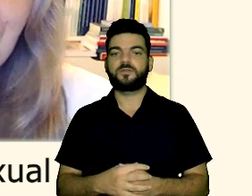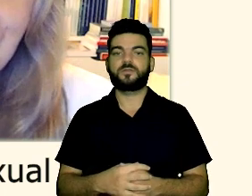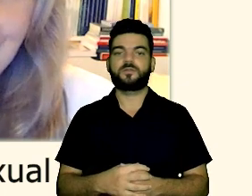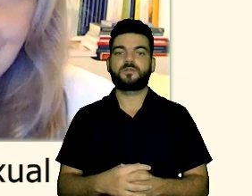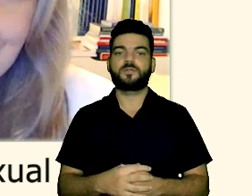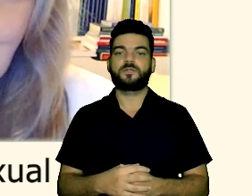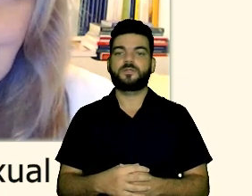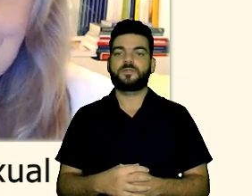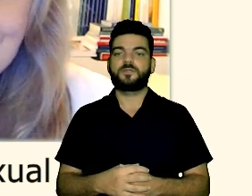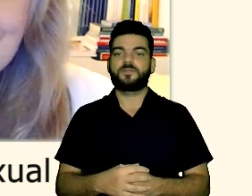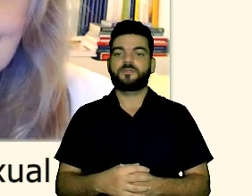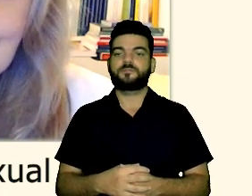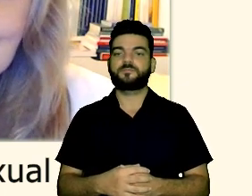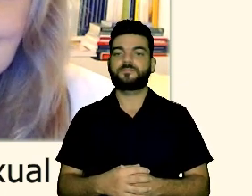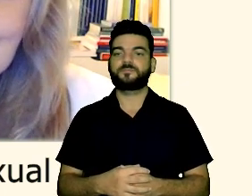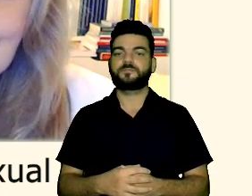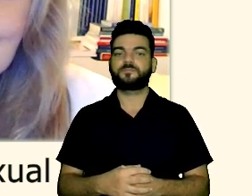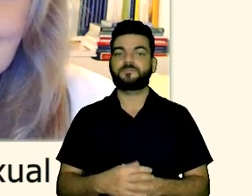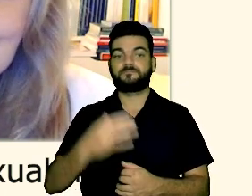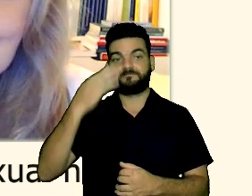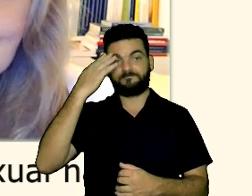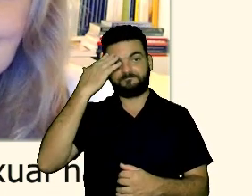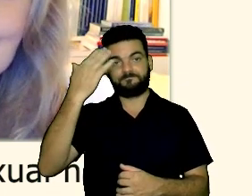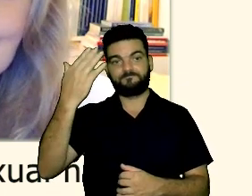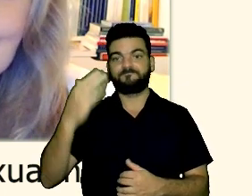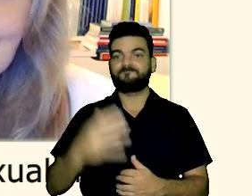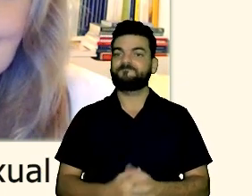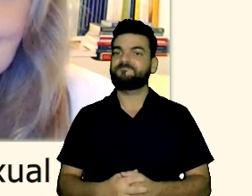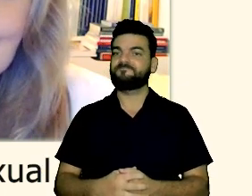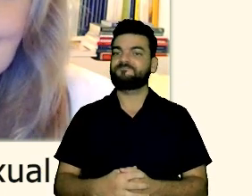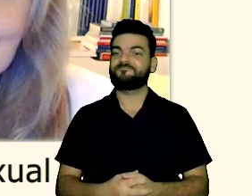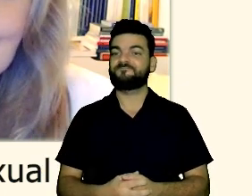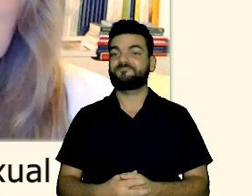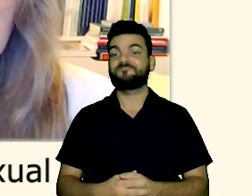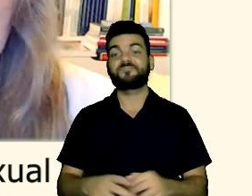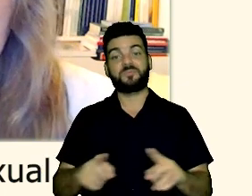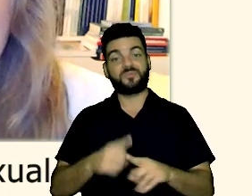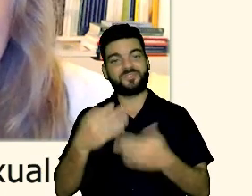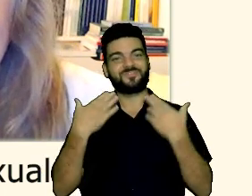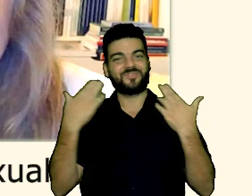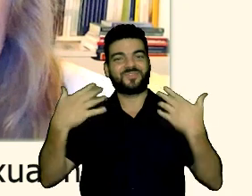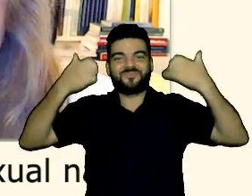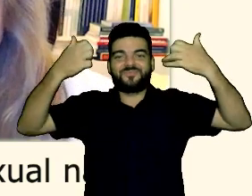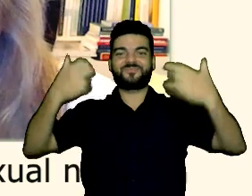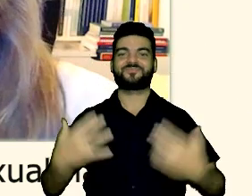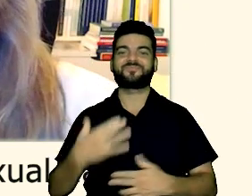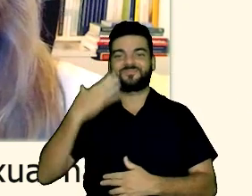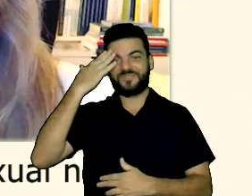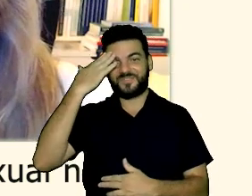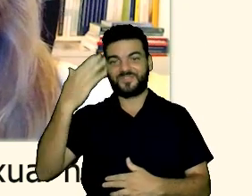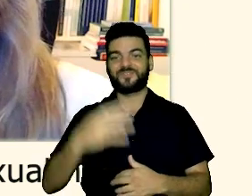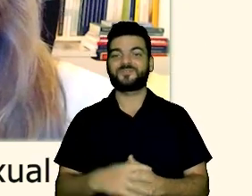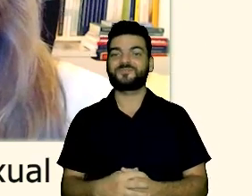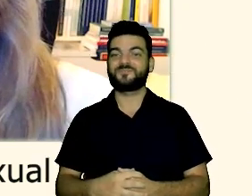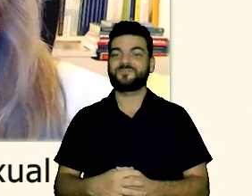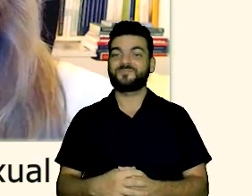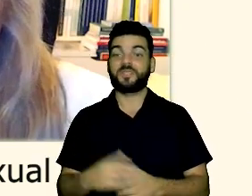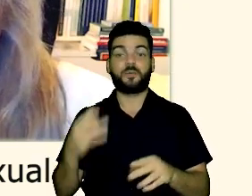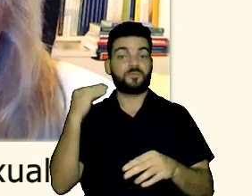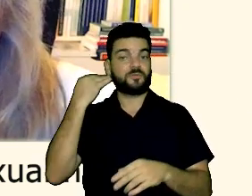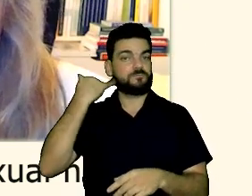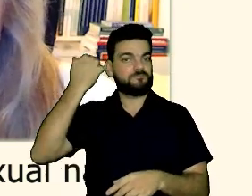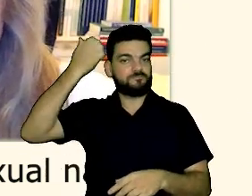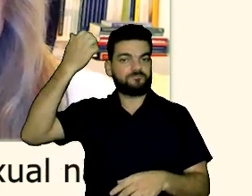agradeço a gentileza da apresentação. E começando pela autodescrição, sou mulher, branca,